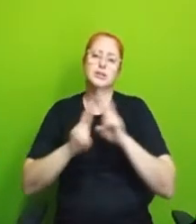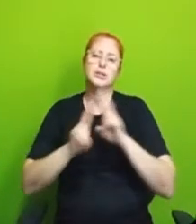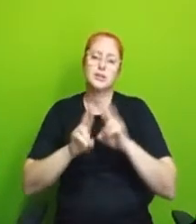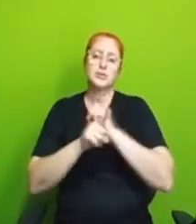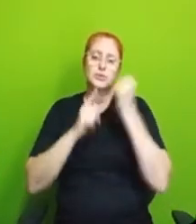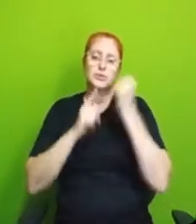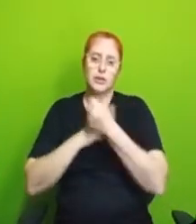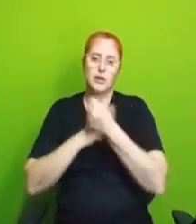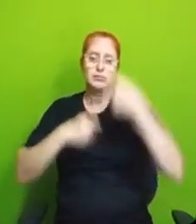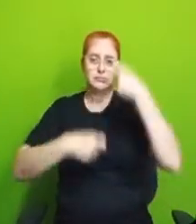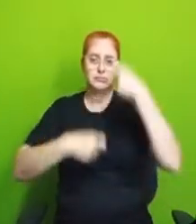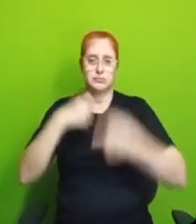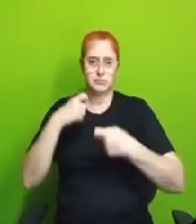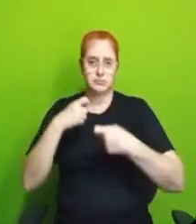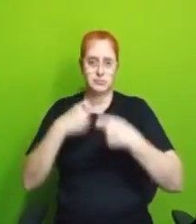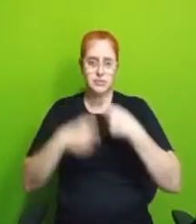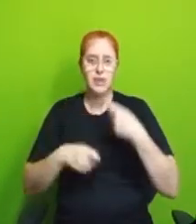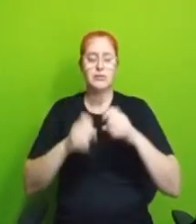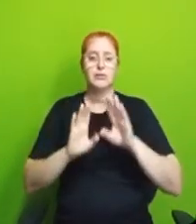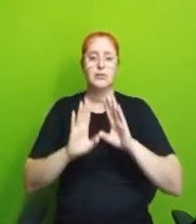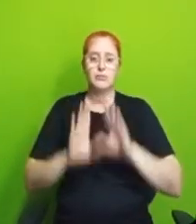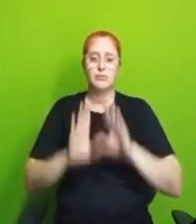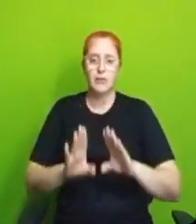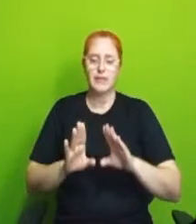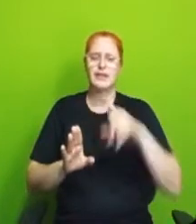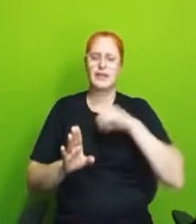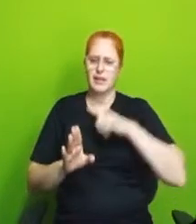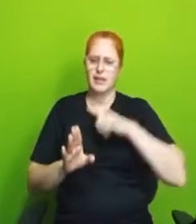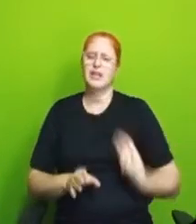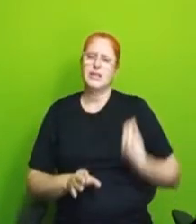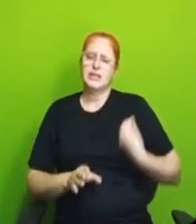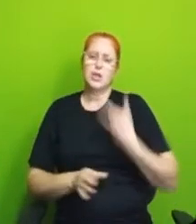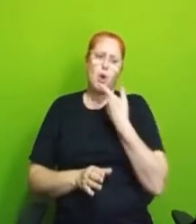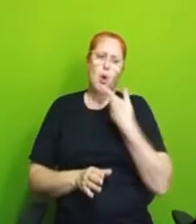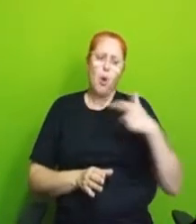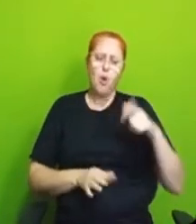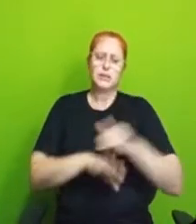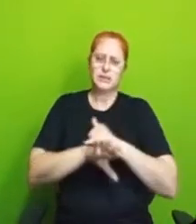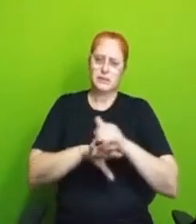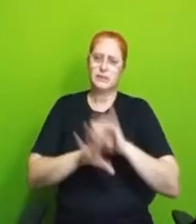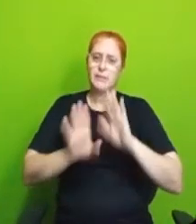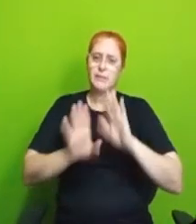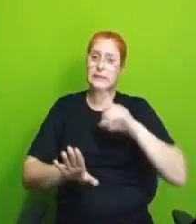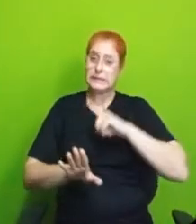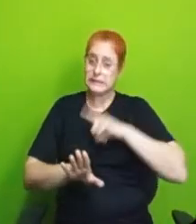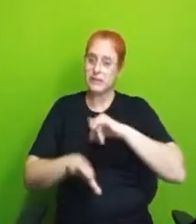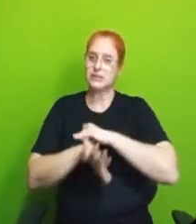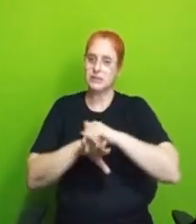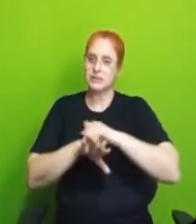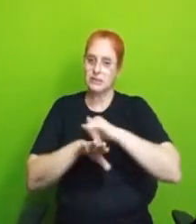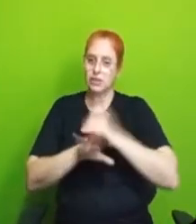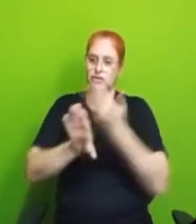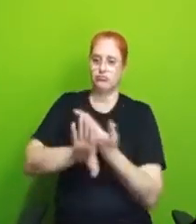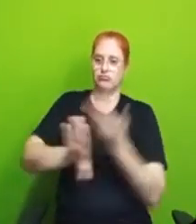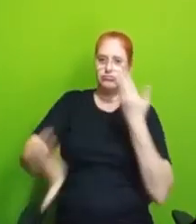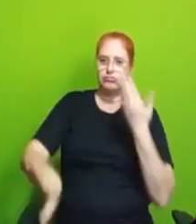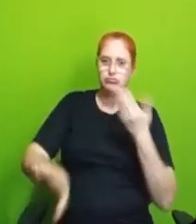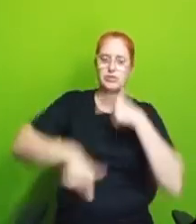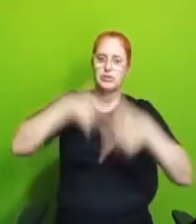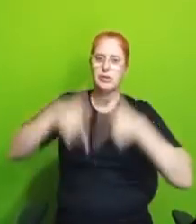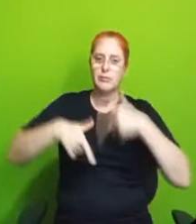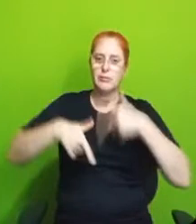do trabalho que estrutura essas relações sociais, existem outros mecanismos, mas também há esse mecanismo da divisão sexual do trabalho, e que